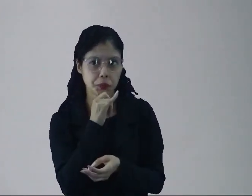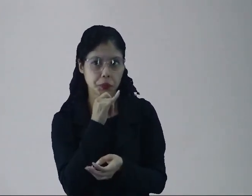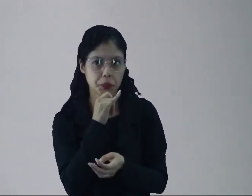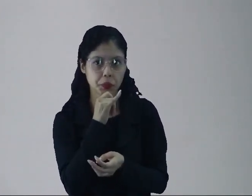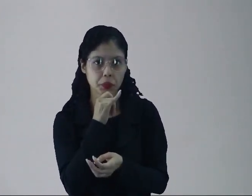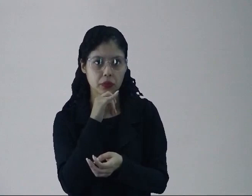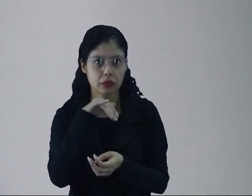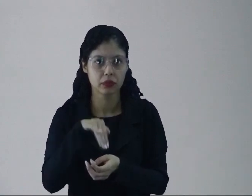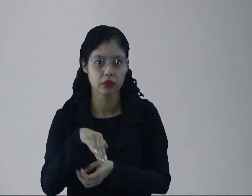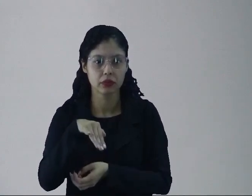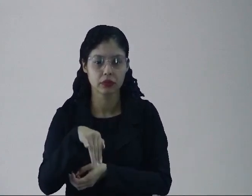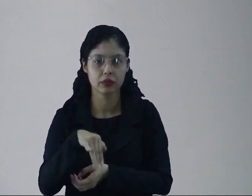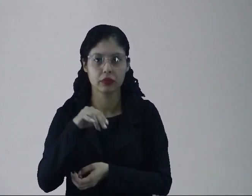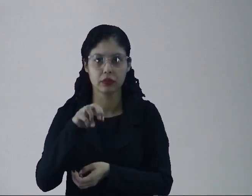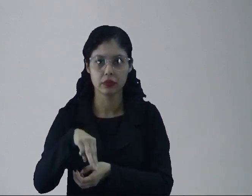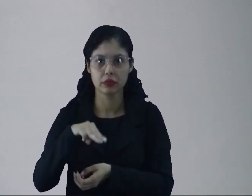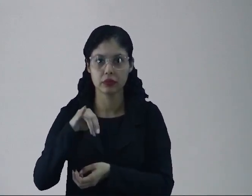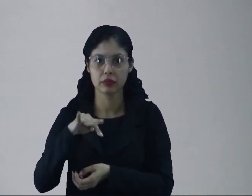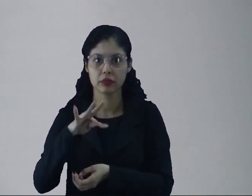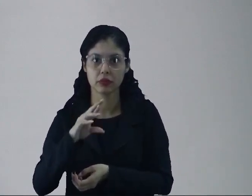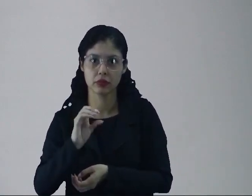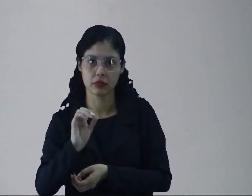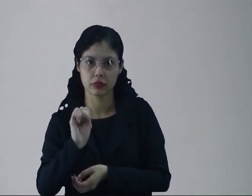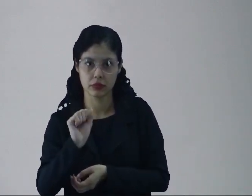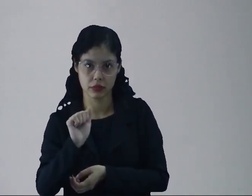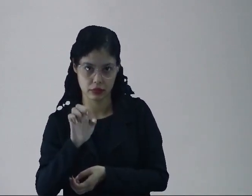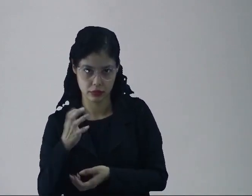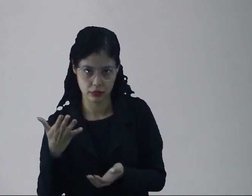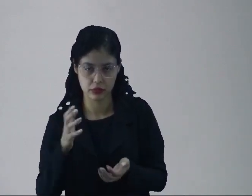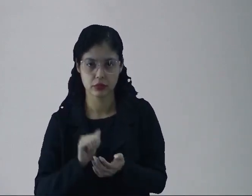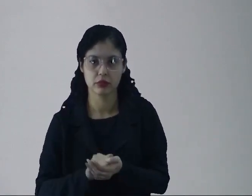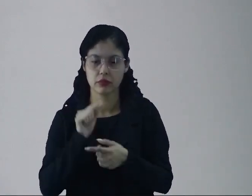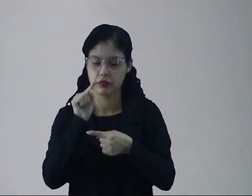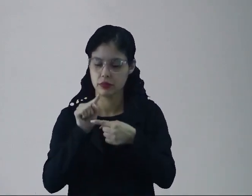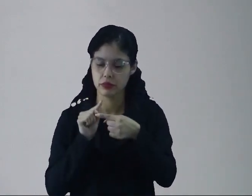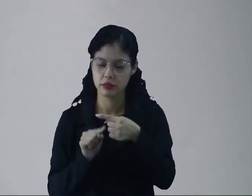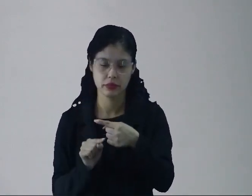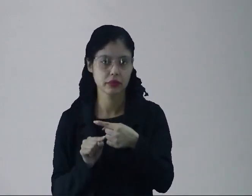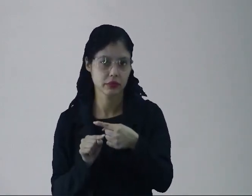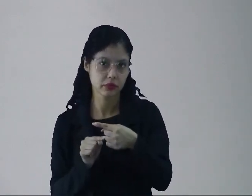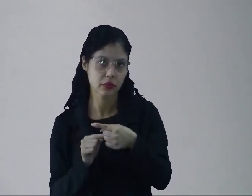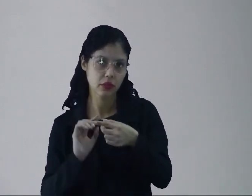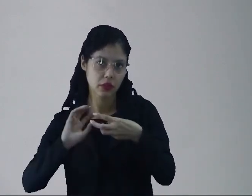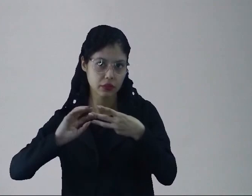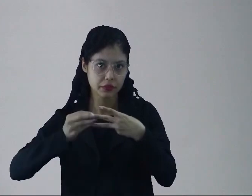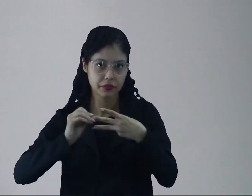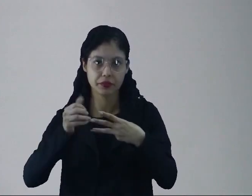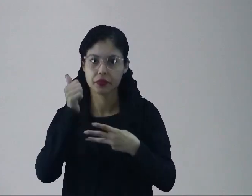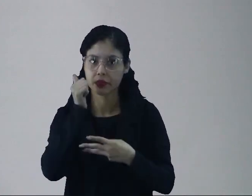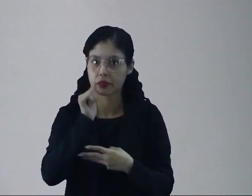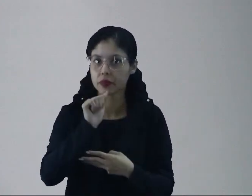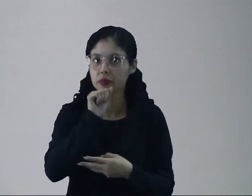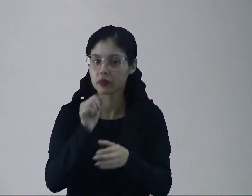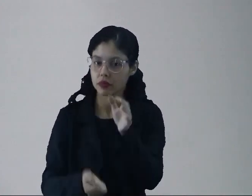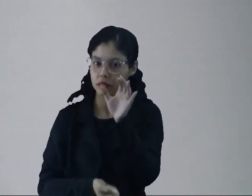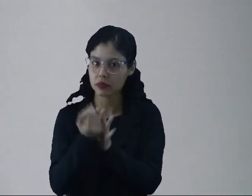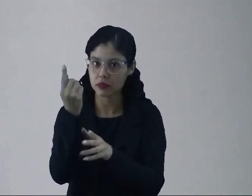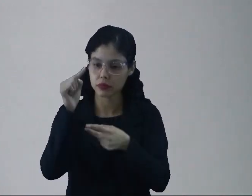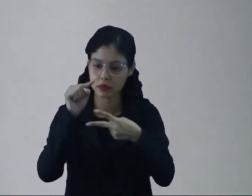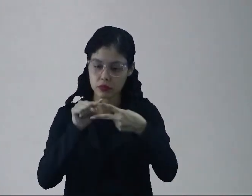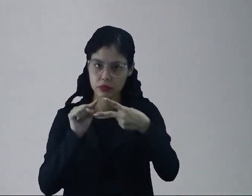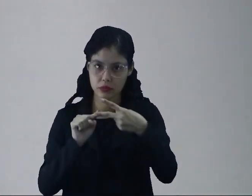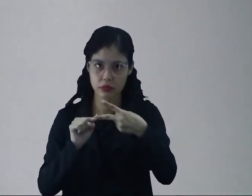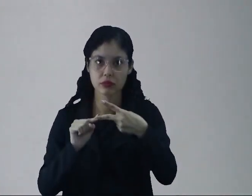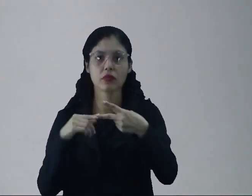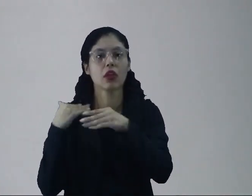exemplo, mitose, lembrando que é a divisão celular onde uma célula mãe dá origem a 2